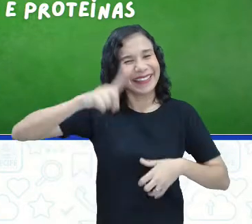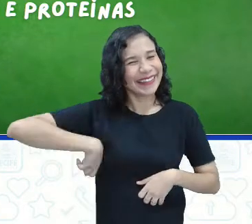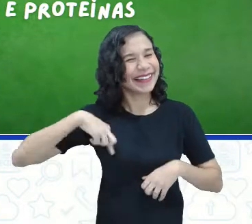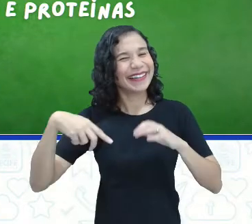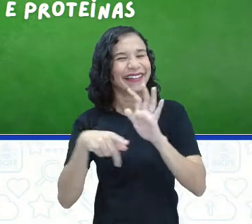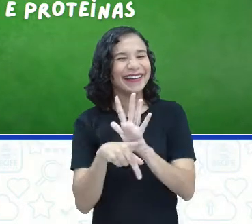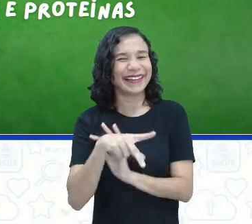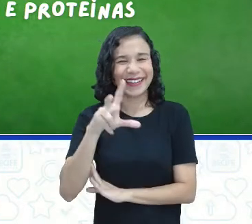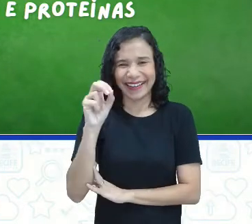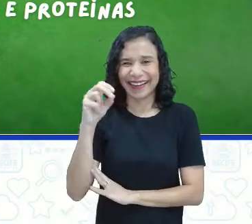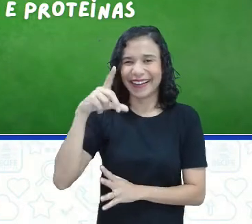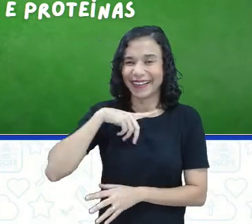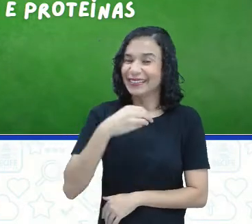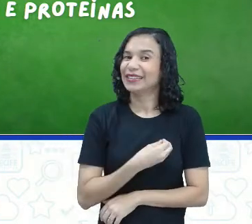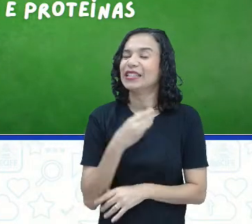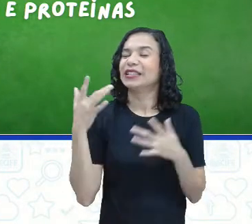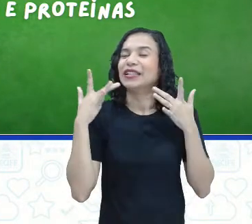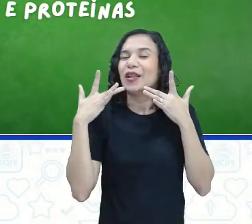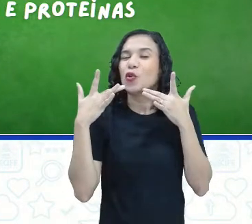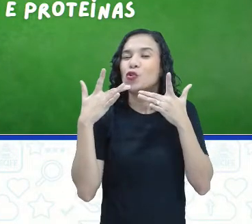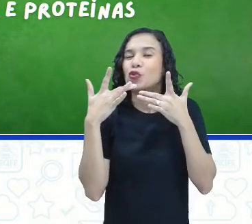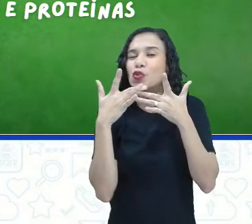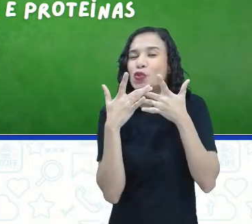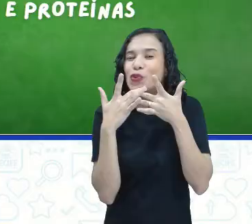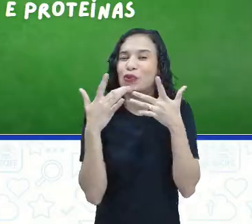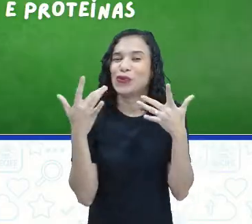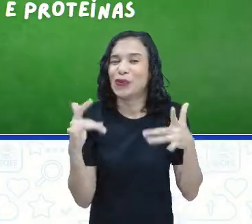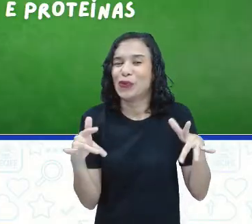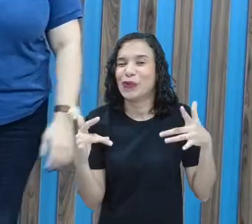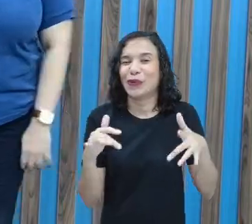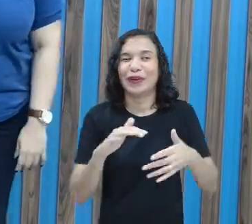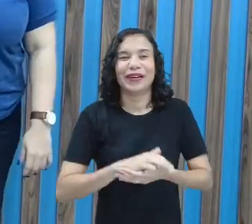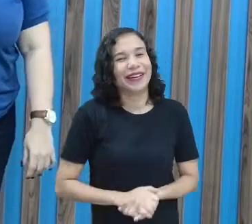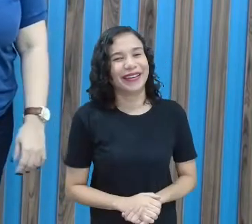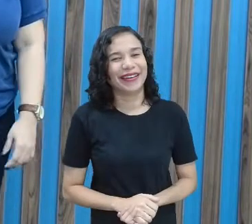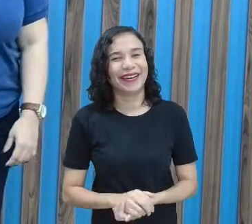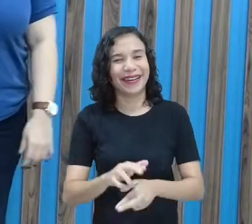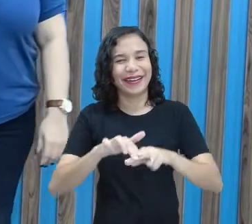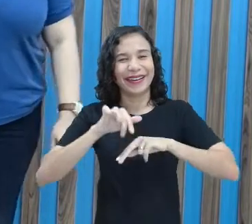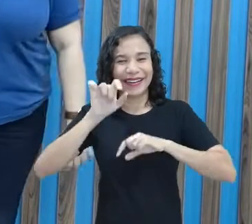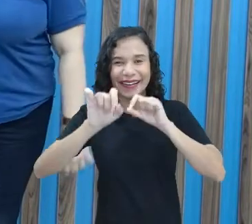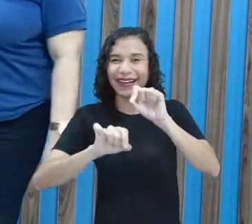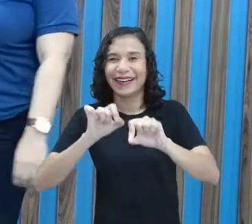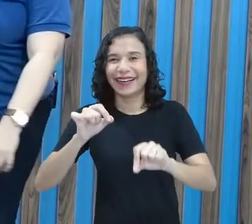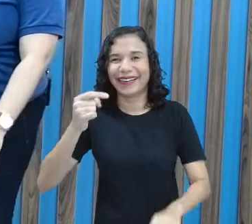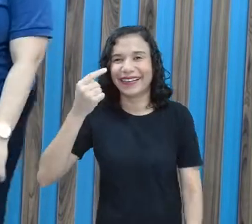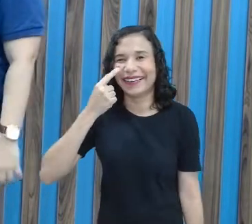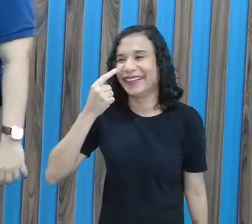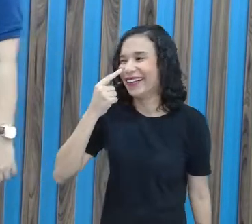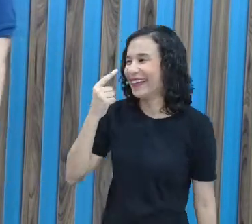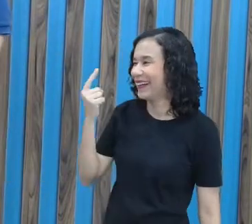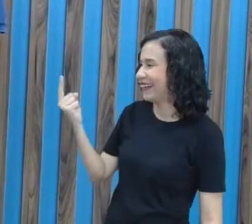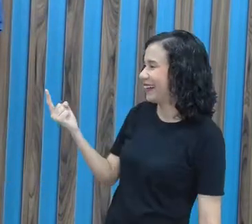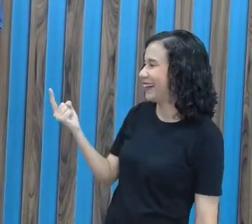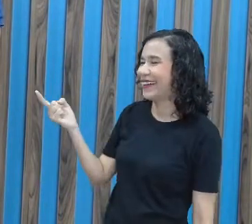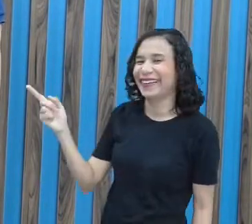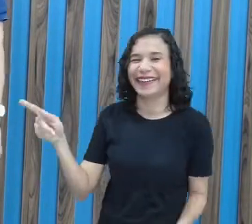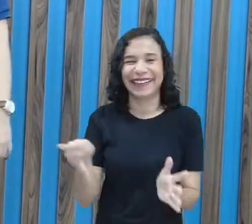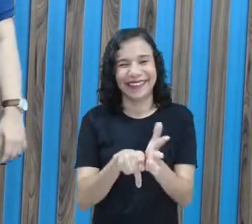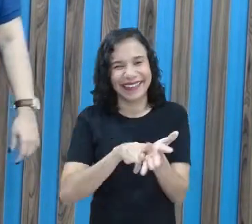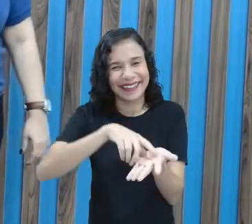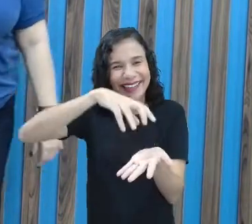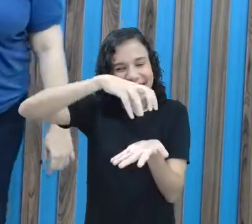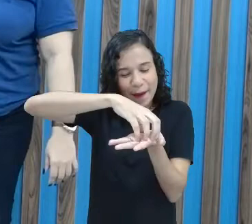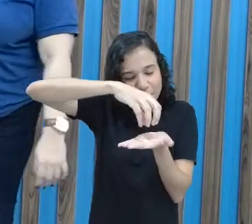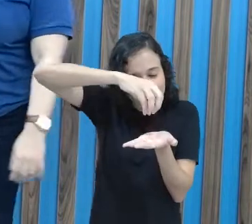instantâneo com ovinho no meio. Que delícia, né não? E aí, veja só. Esse nucleolo ali